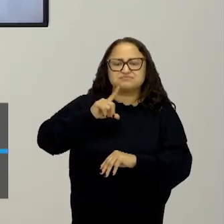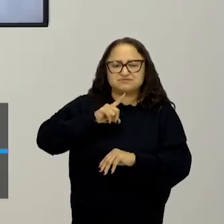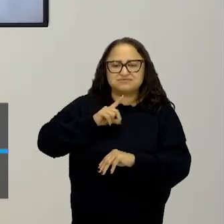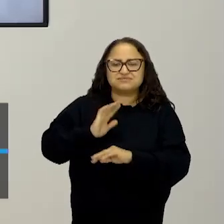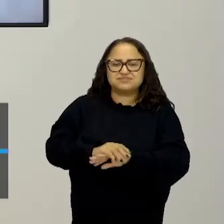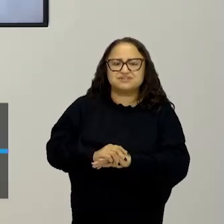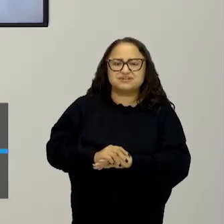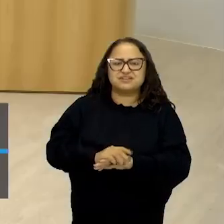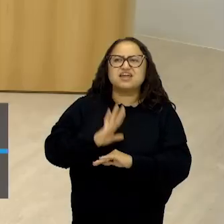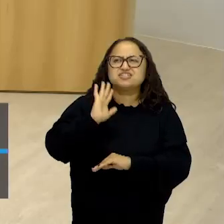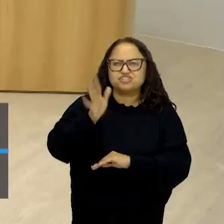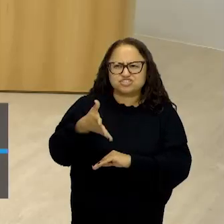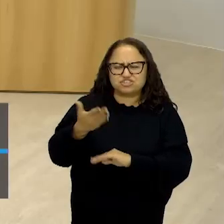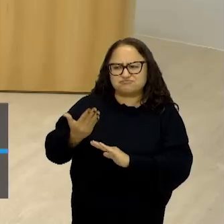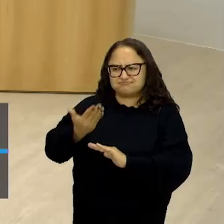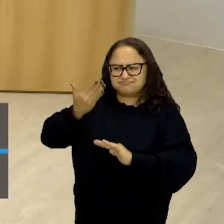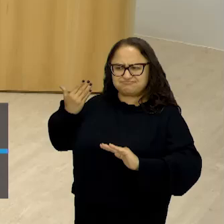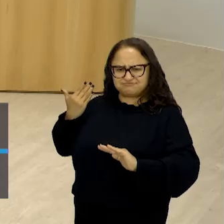esses